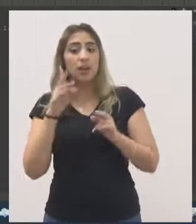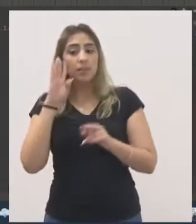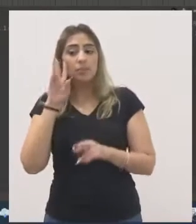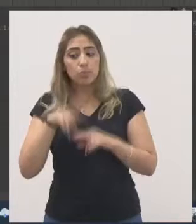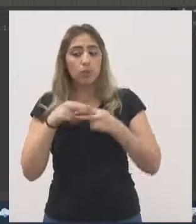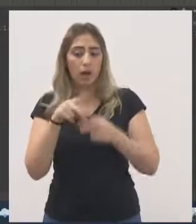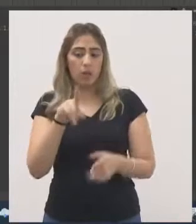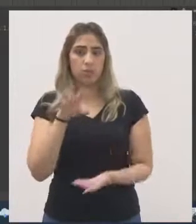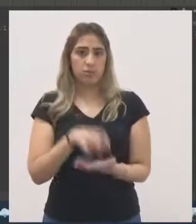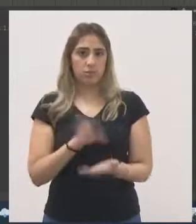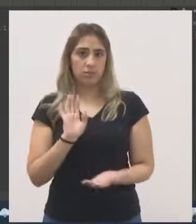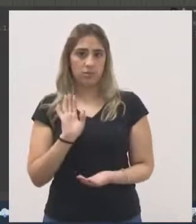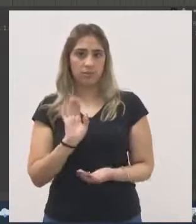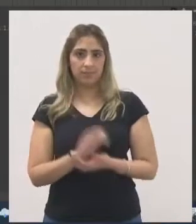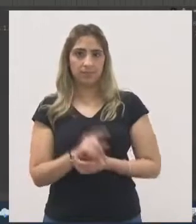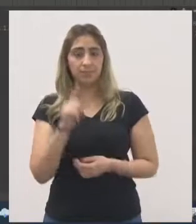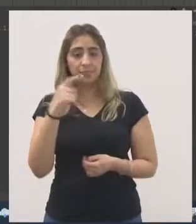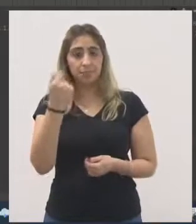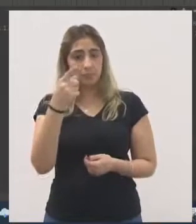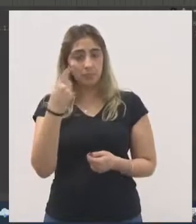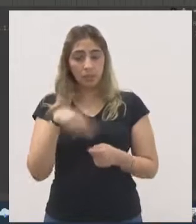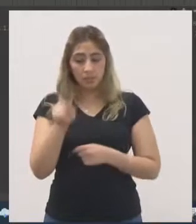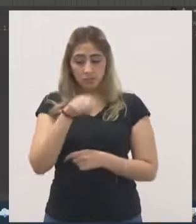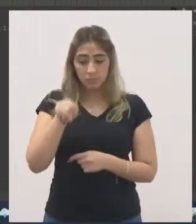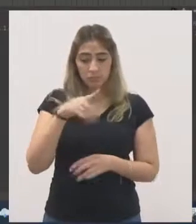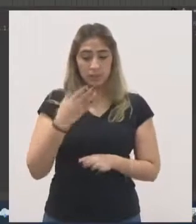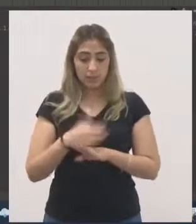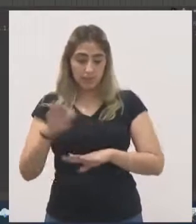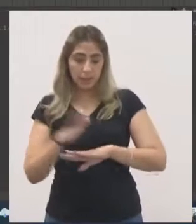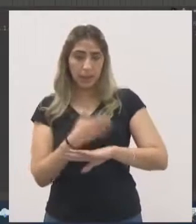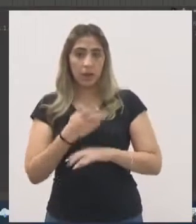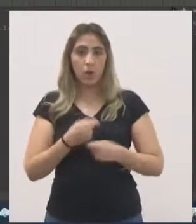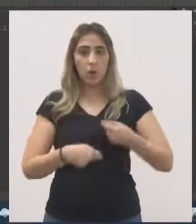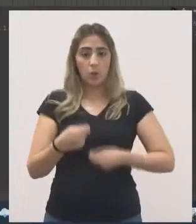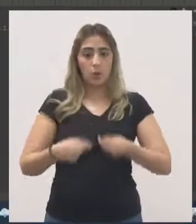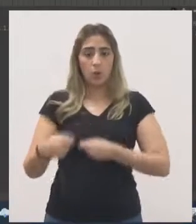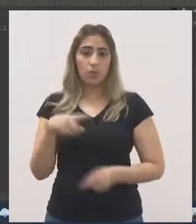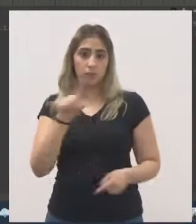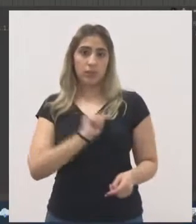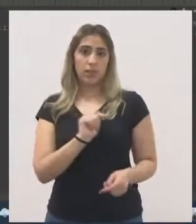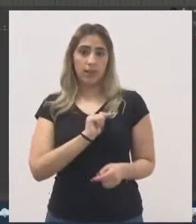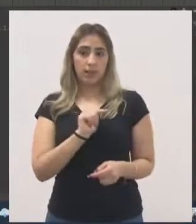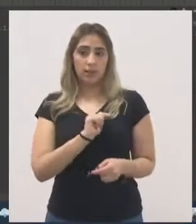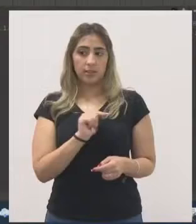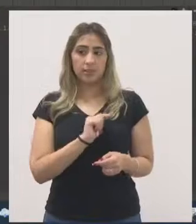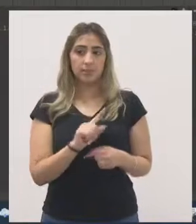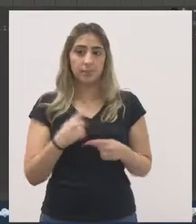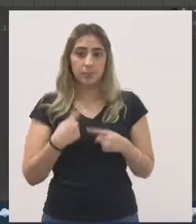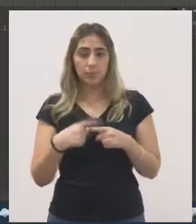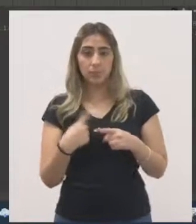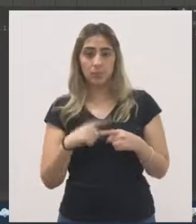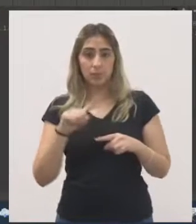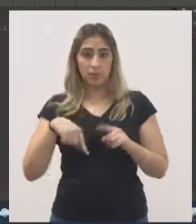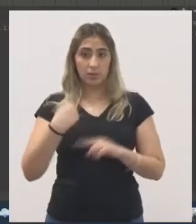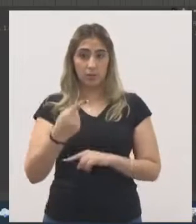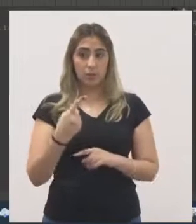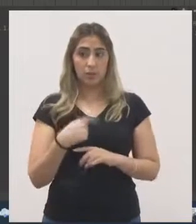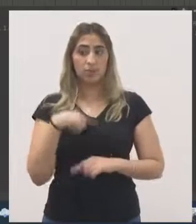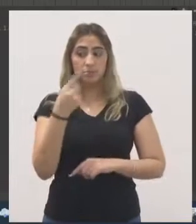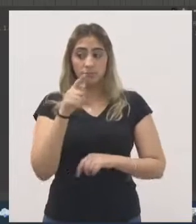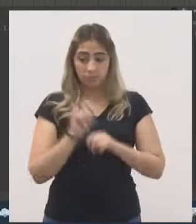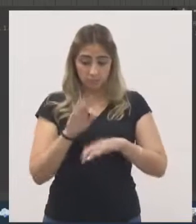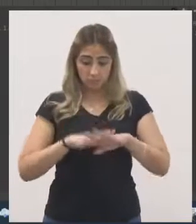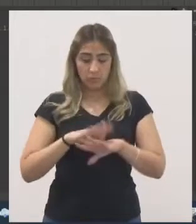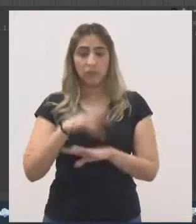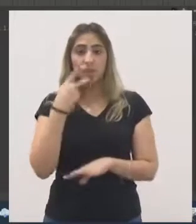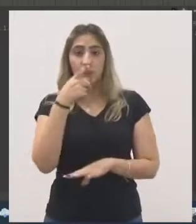isso, né? Que é para você separar os controles que você tem. Porque depois é que, se a gente fosse